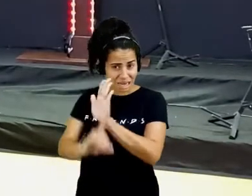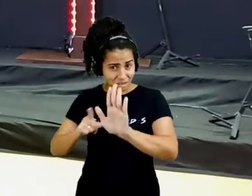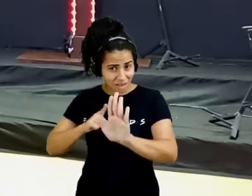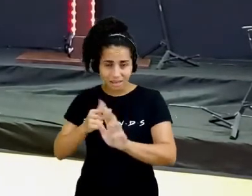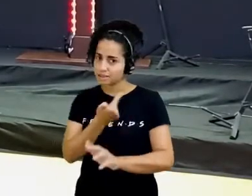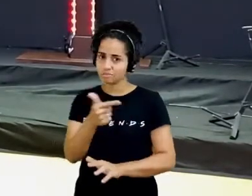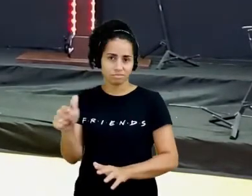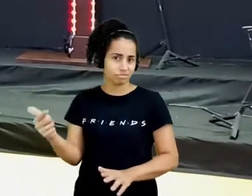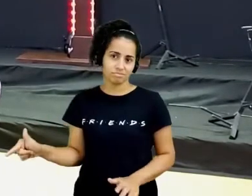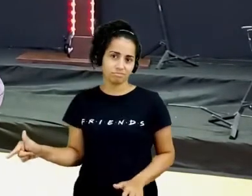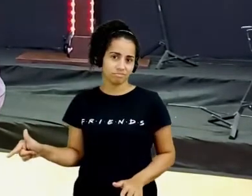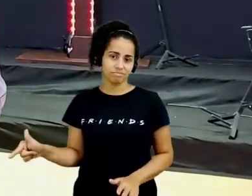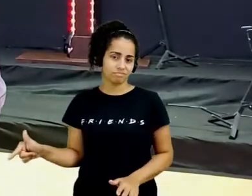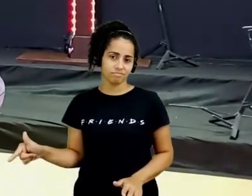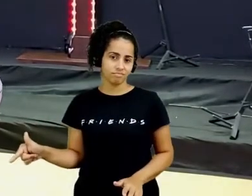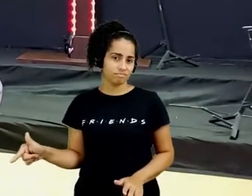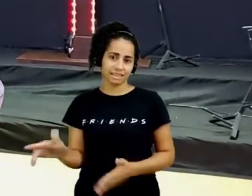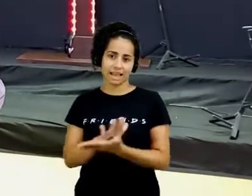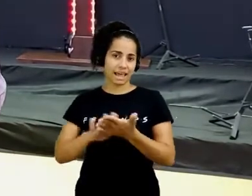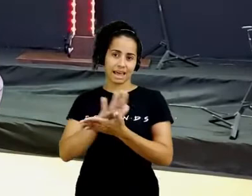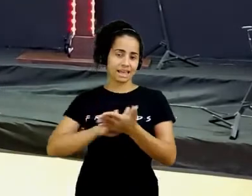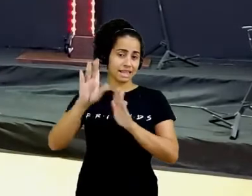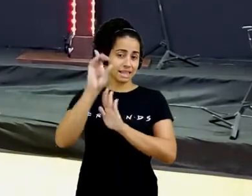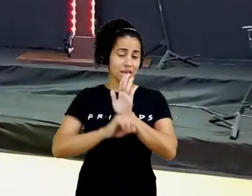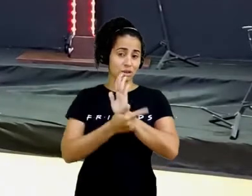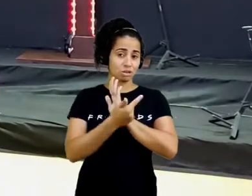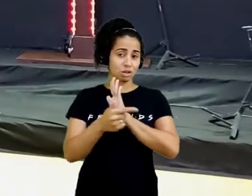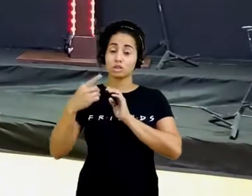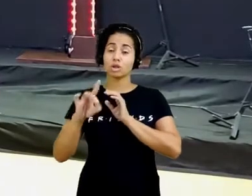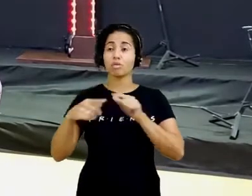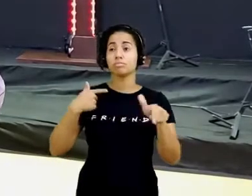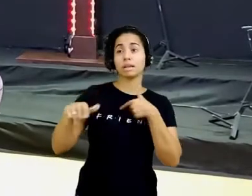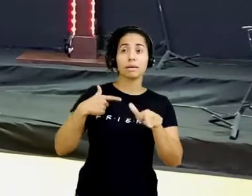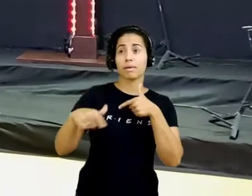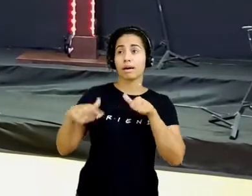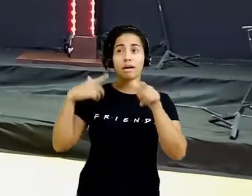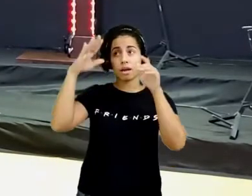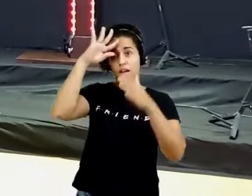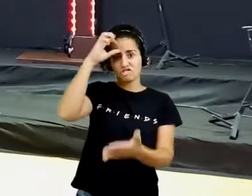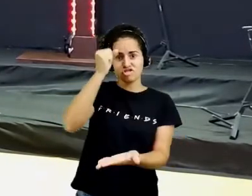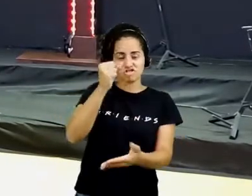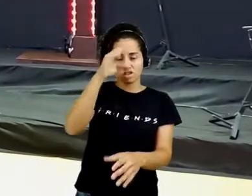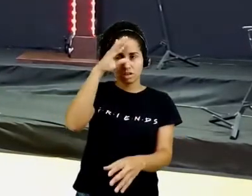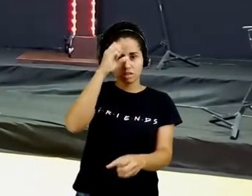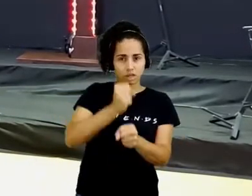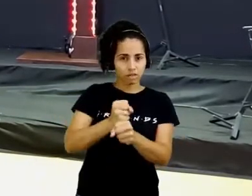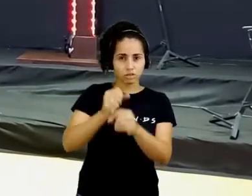nada. Escravo do homem, ele não pode nada, ele não tem direito a nada, só trabalho e submissão ao seu